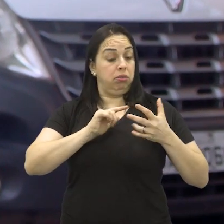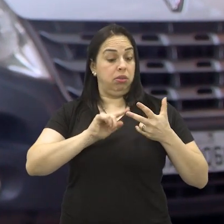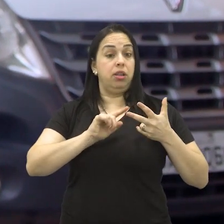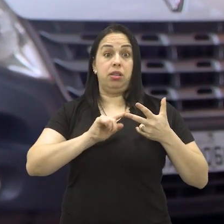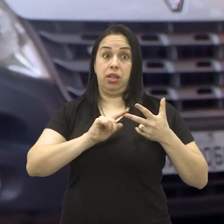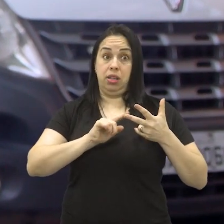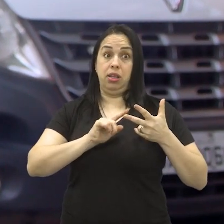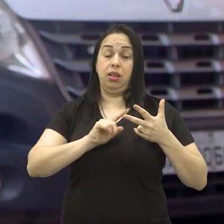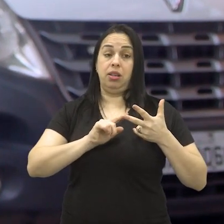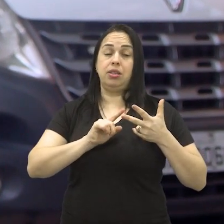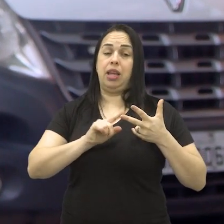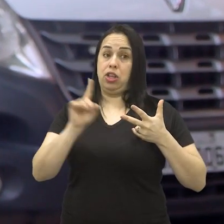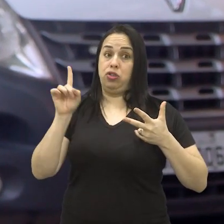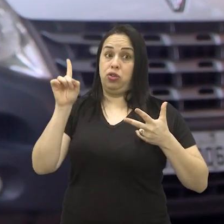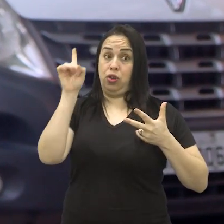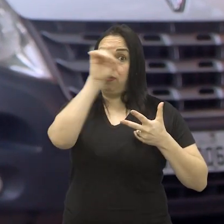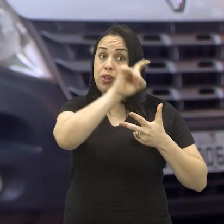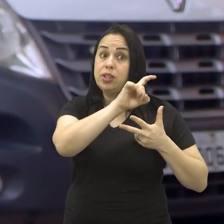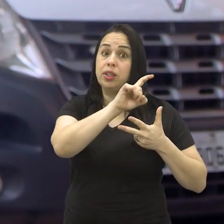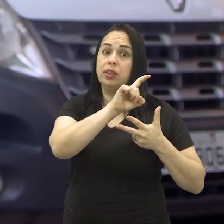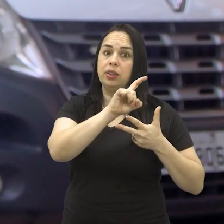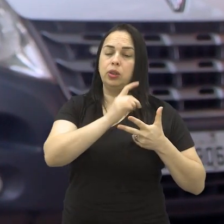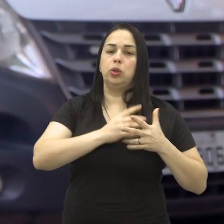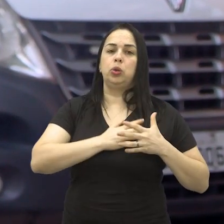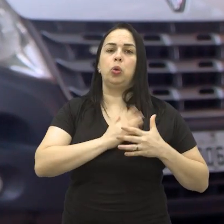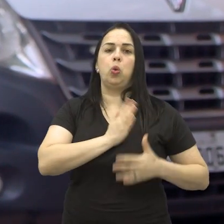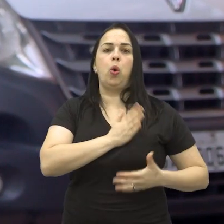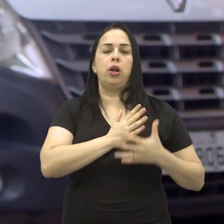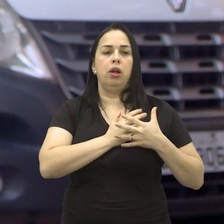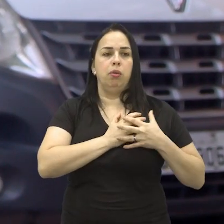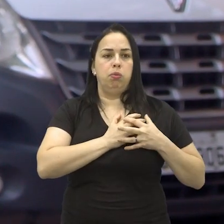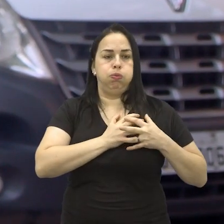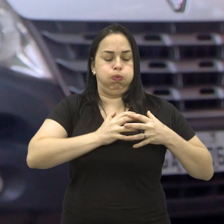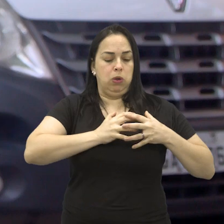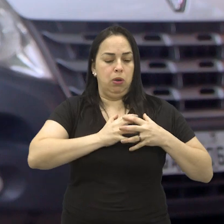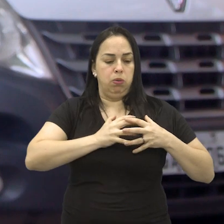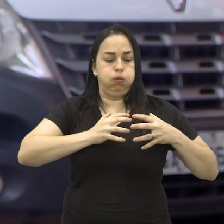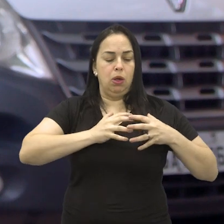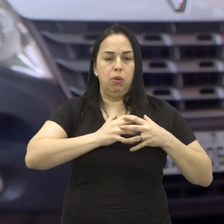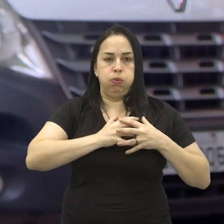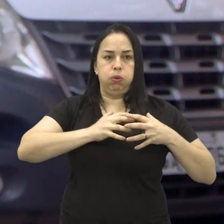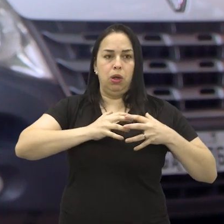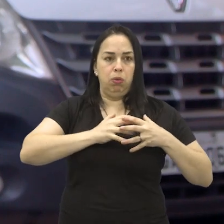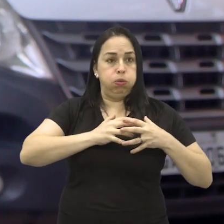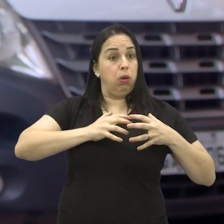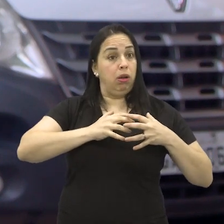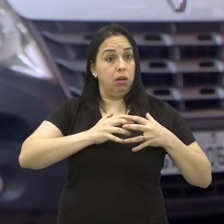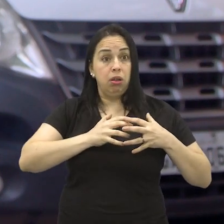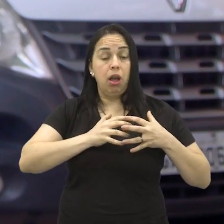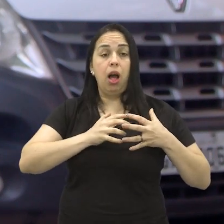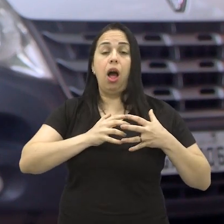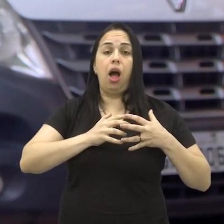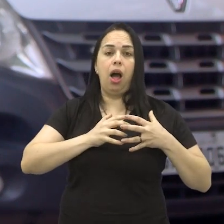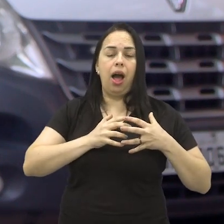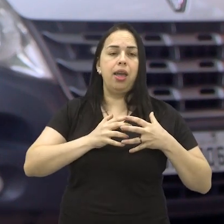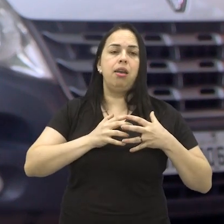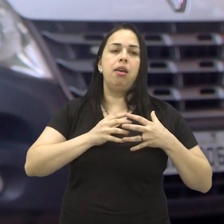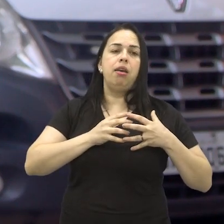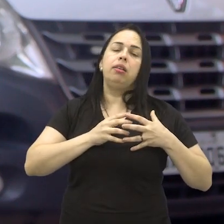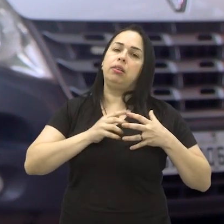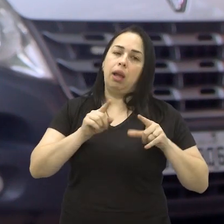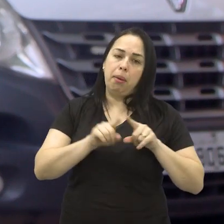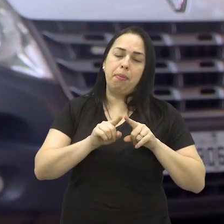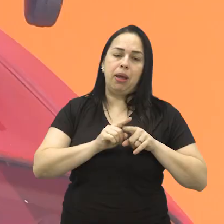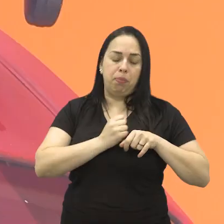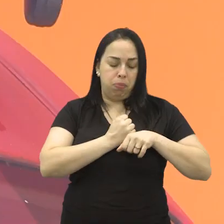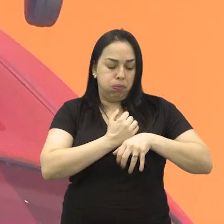quadros, né, clínicos complicados em que o coração tem um aumento das suas câmaras cardíacas e ele perde a